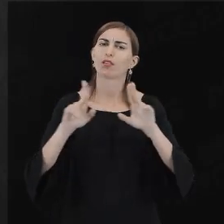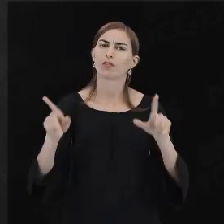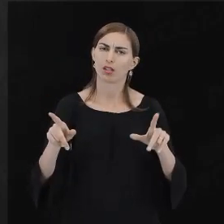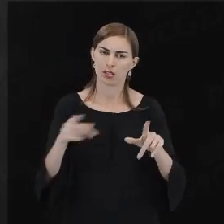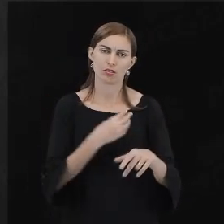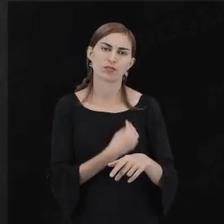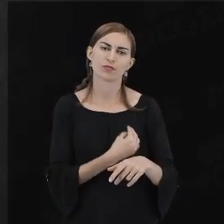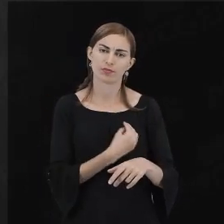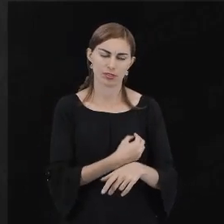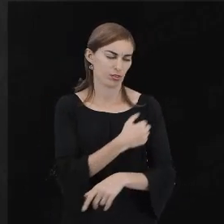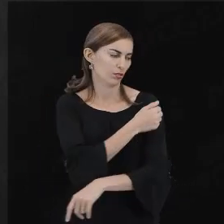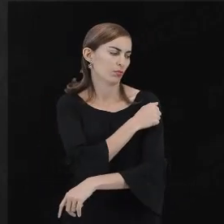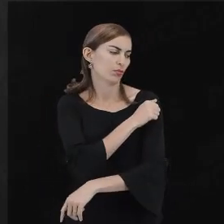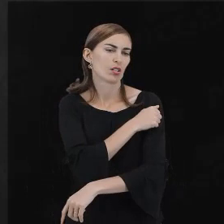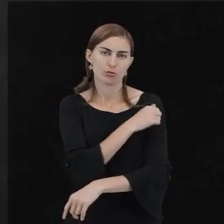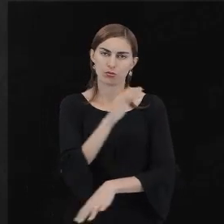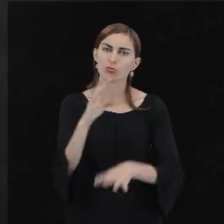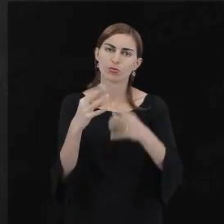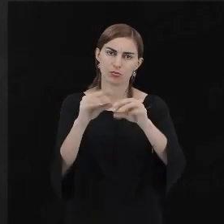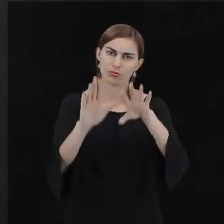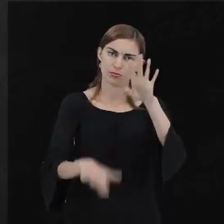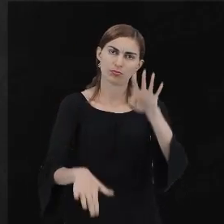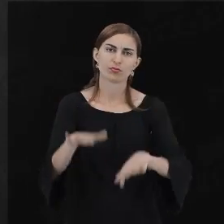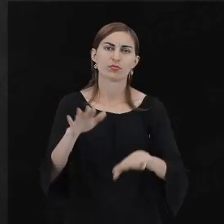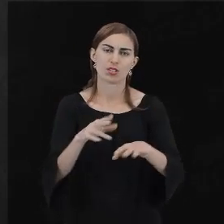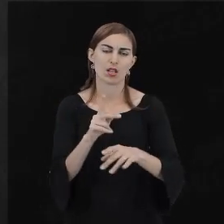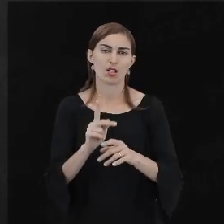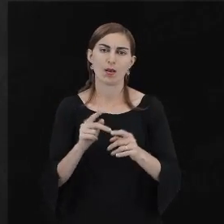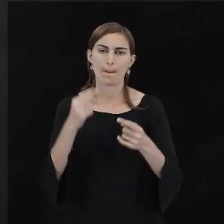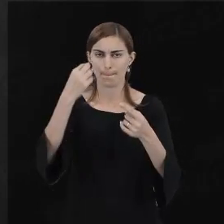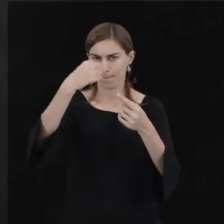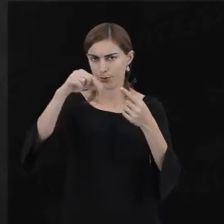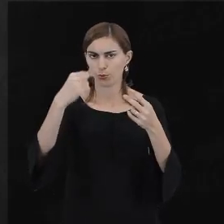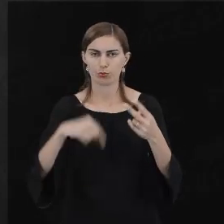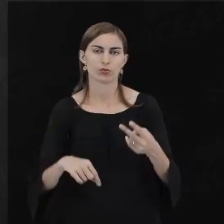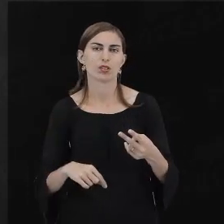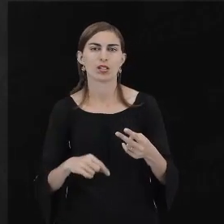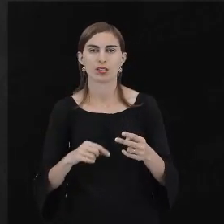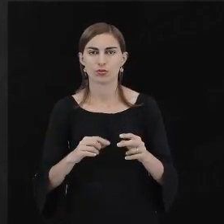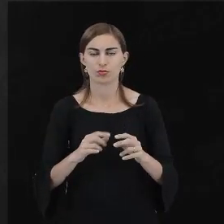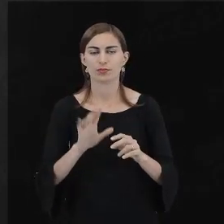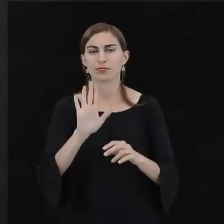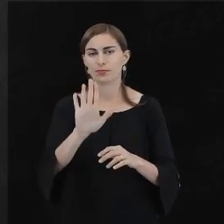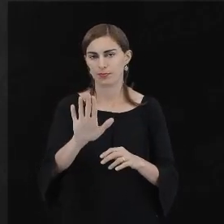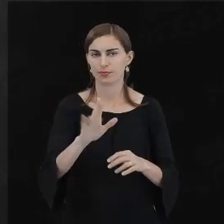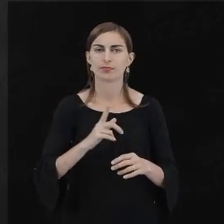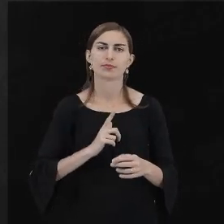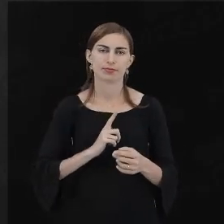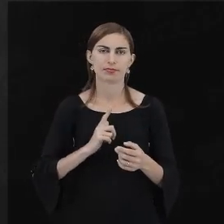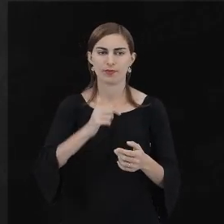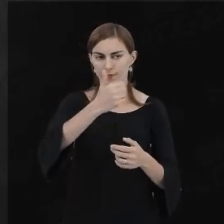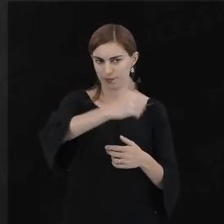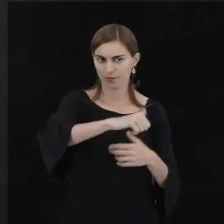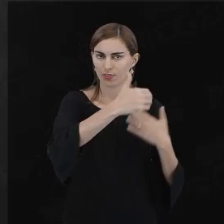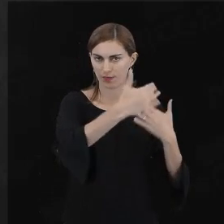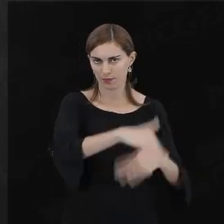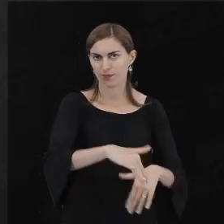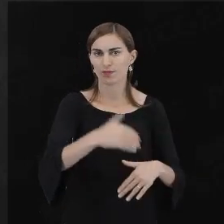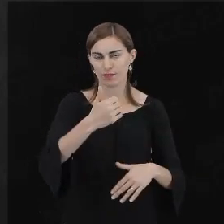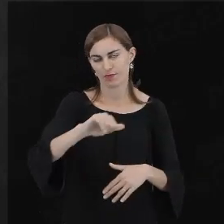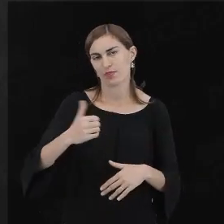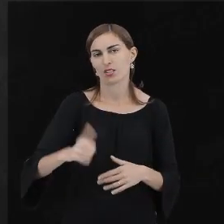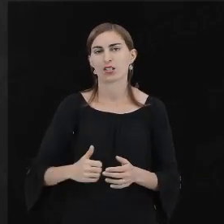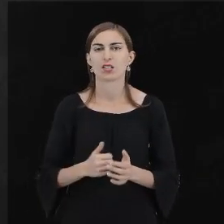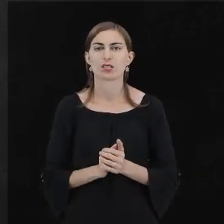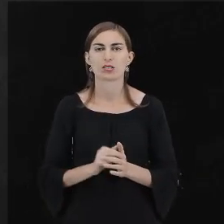alunos. Muitas vezes isso não é pontuado nem é medido nos scores que a gente tem das avaliações em larga escala,